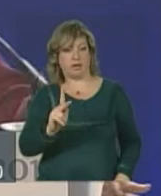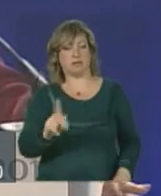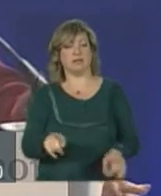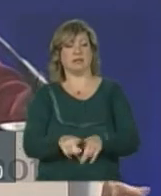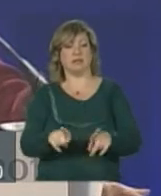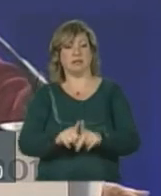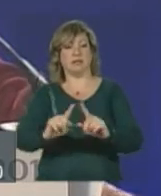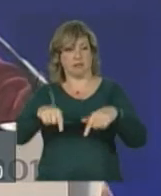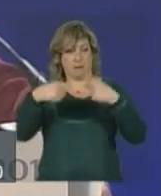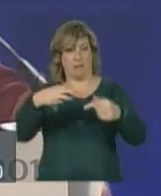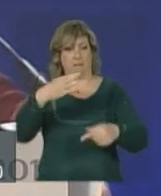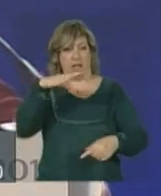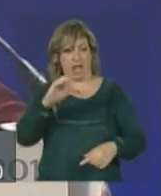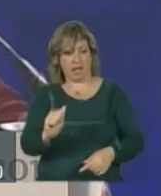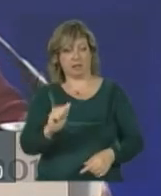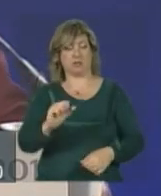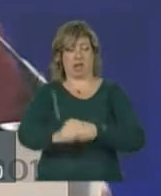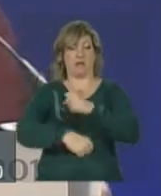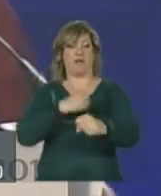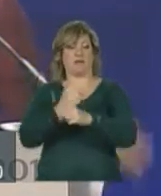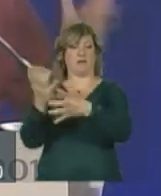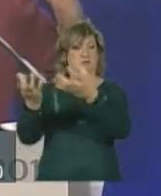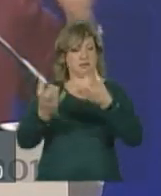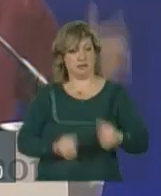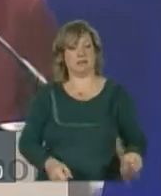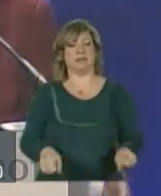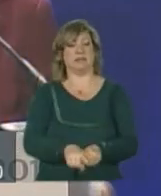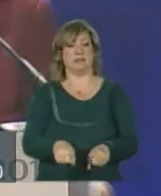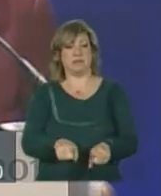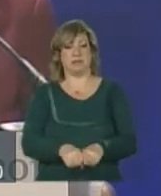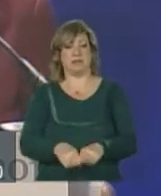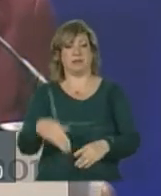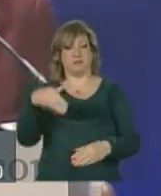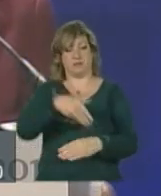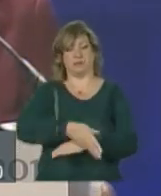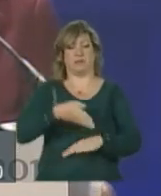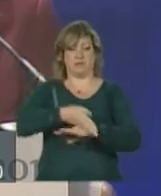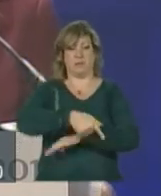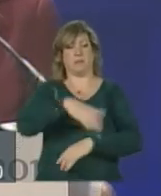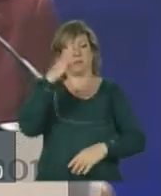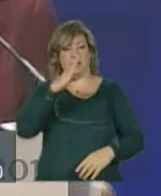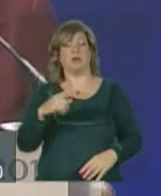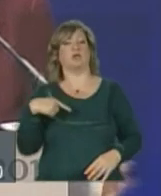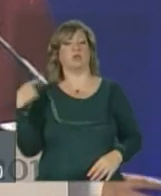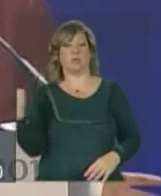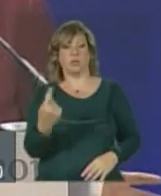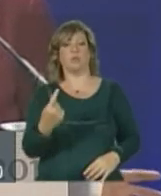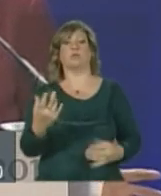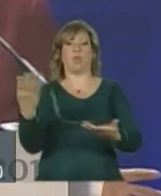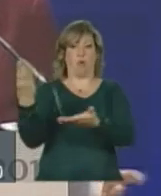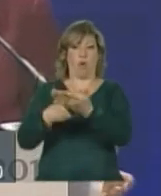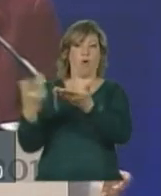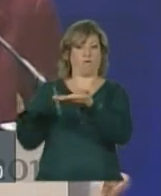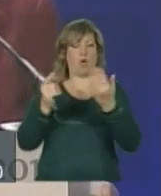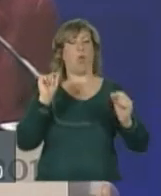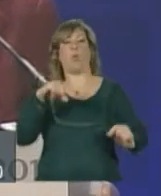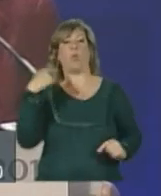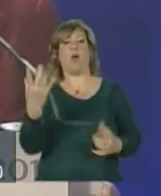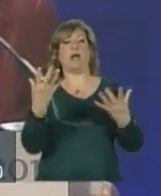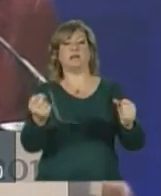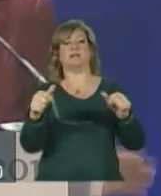em março do ano que vem. Também foram convidados os que adotam essa iniciativa. E